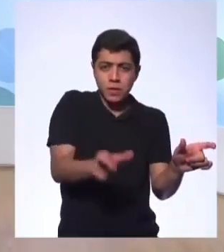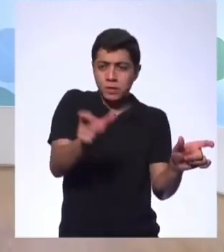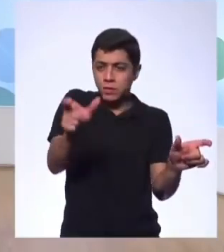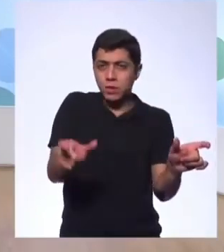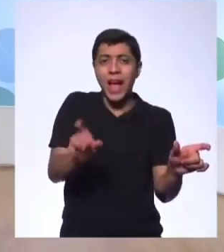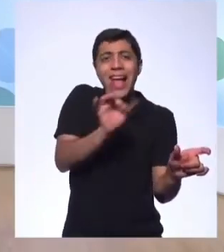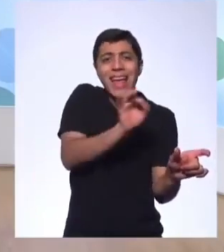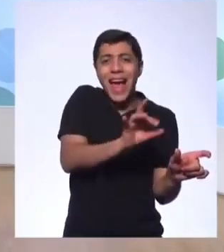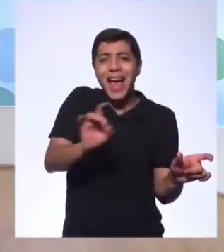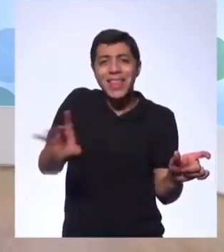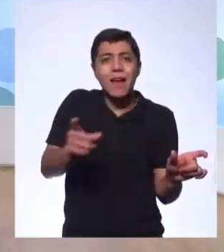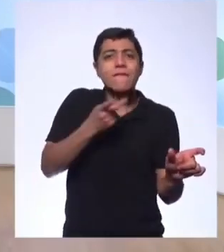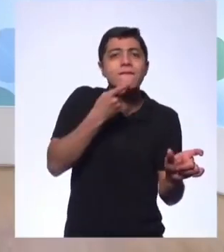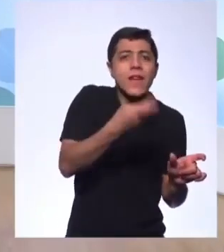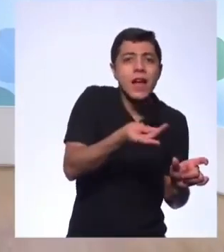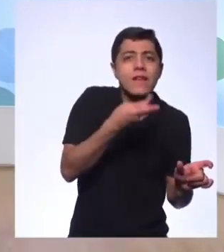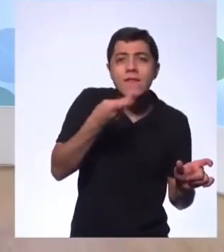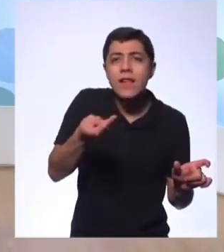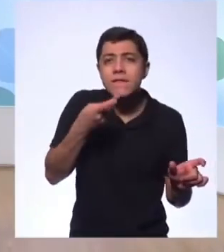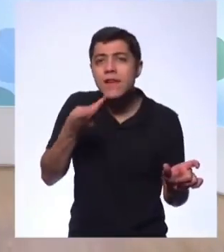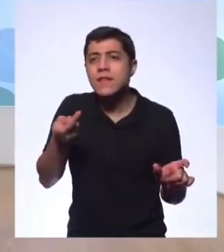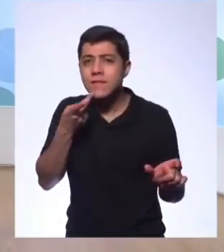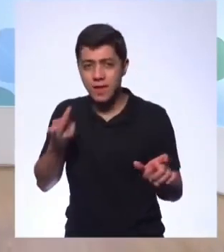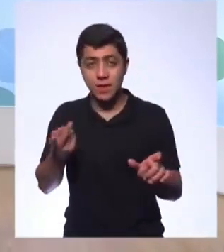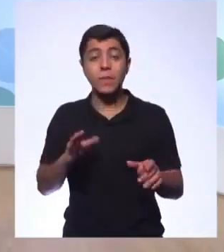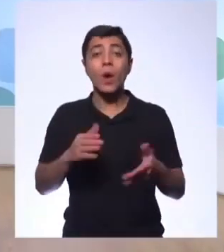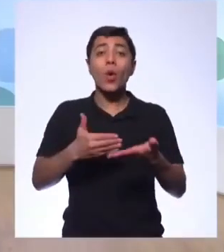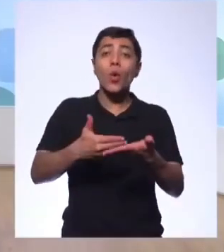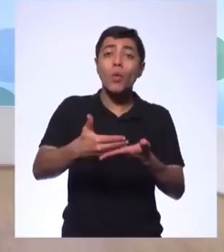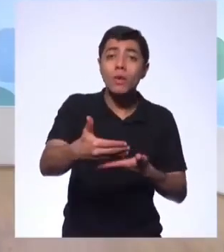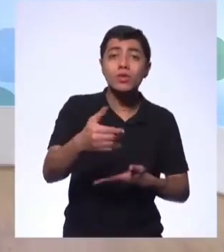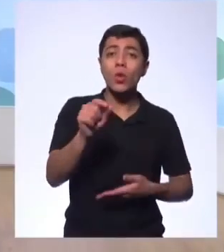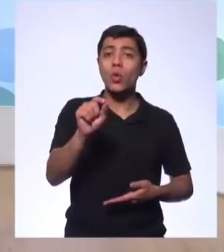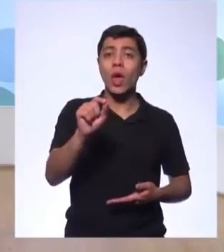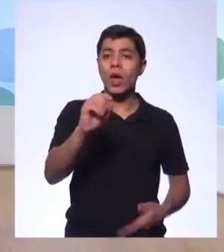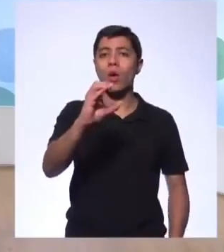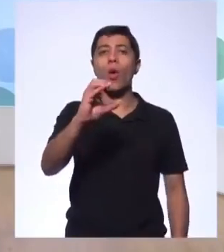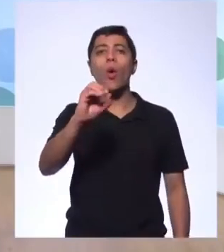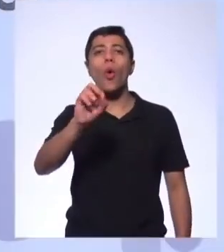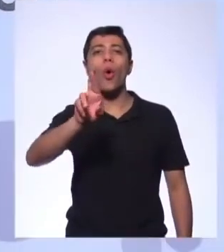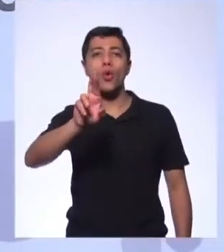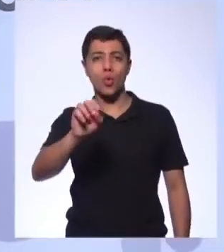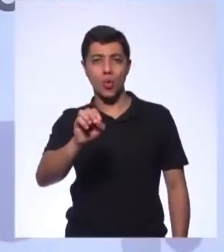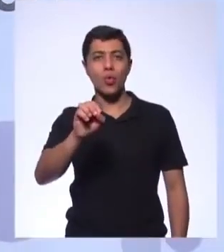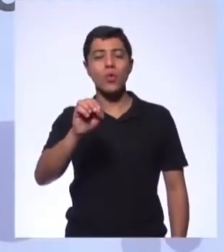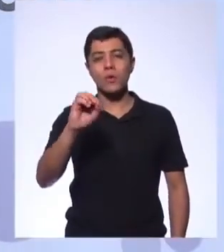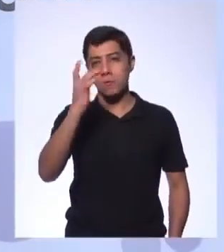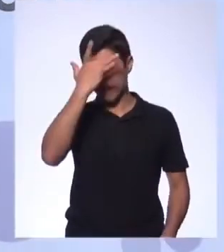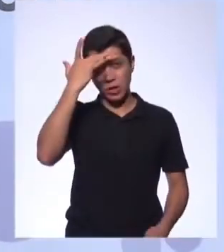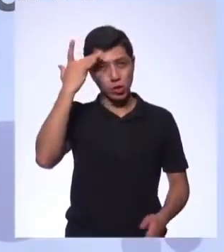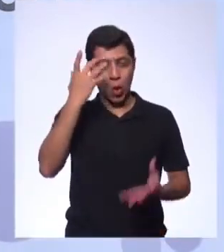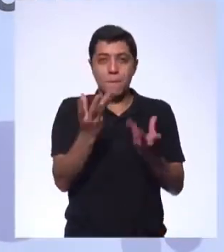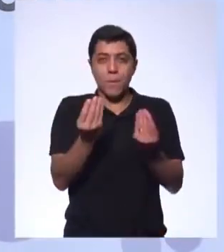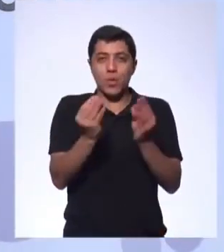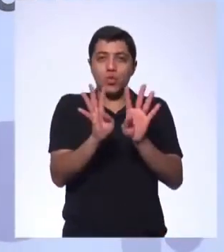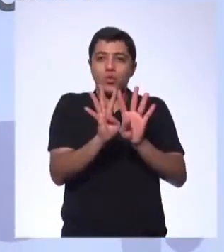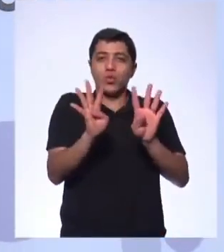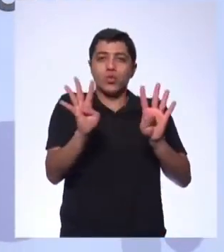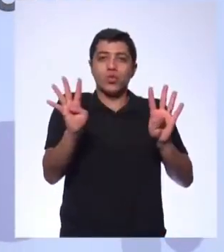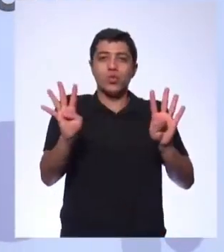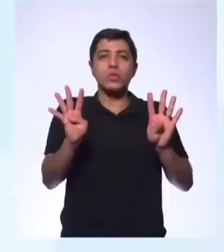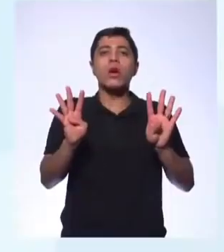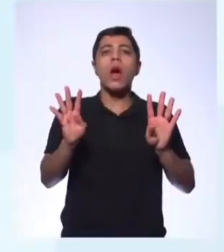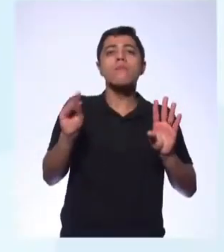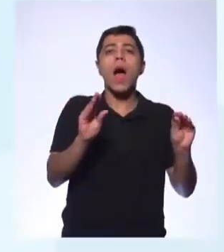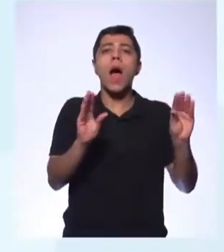o texto com a fala do coro. Por isso, eu e a professora Tayana, como coro de duas vozes, né? Falamos aqui sozinhos. Na tela, a definição do que é